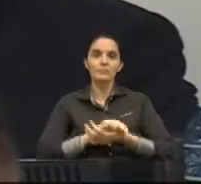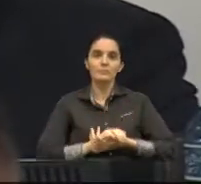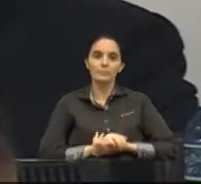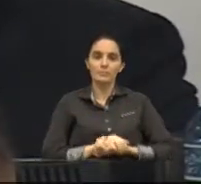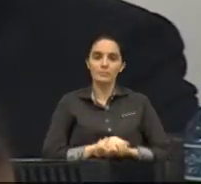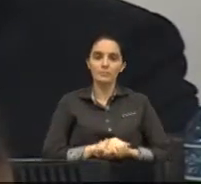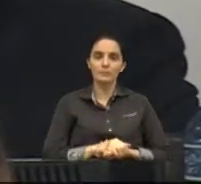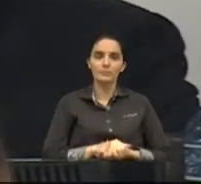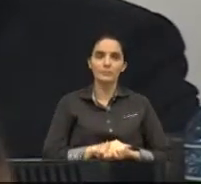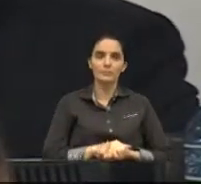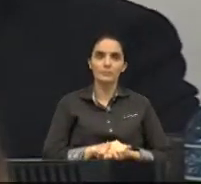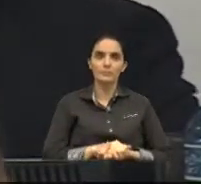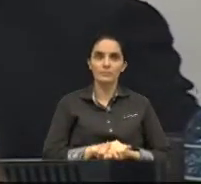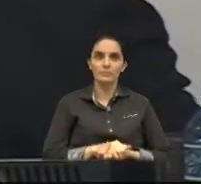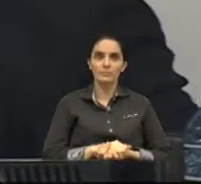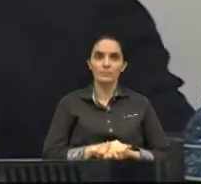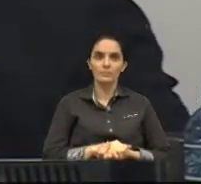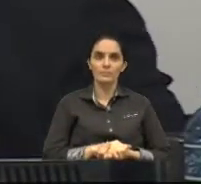eu queria